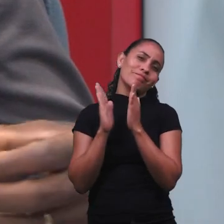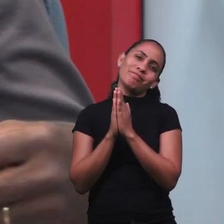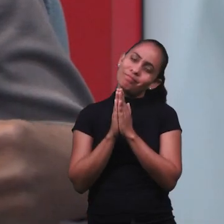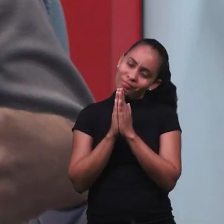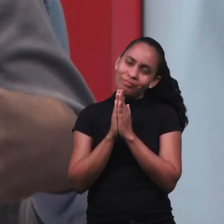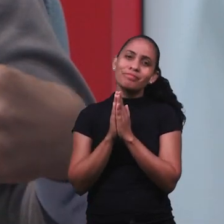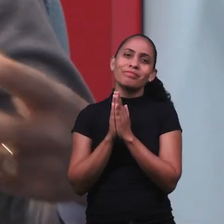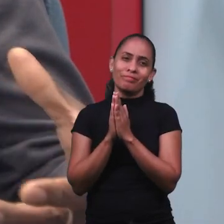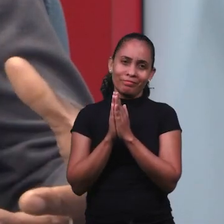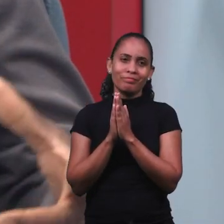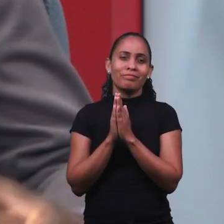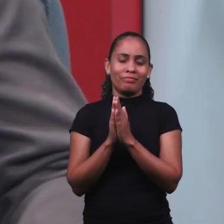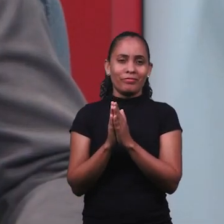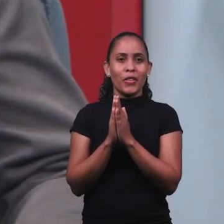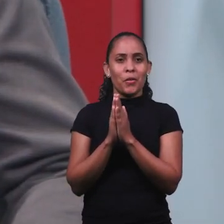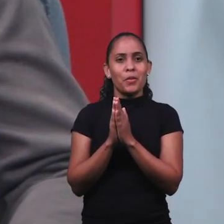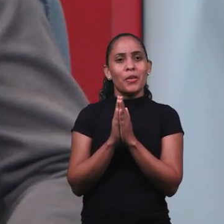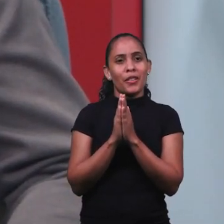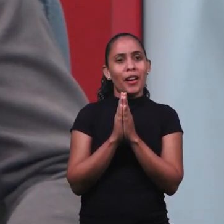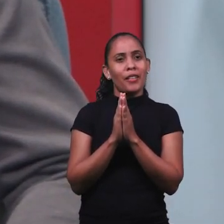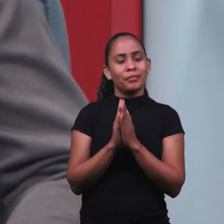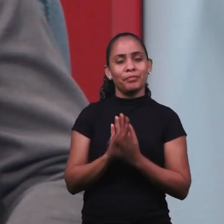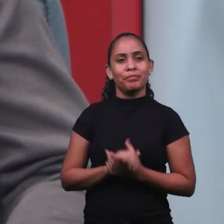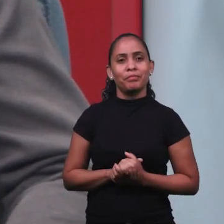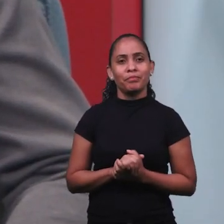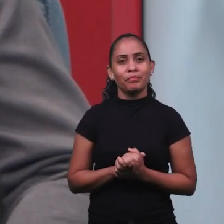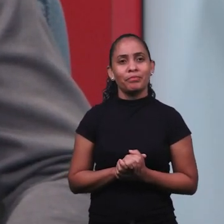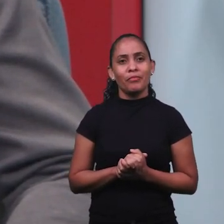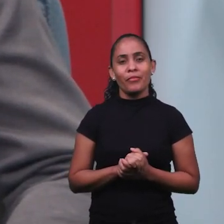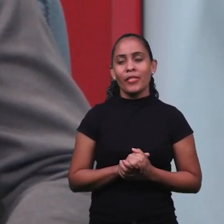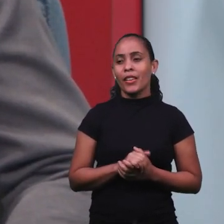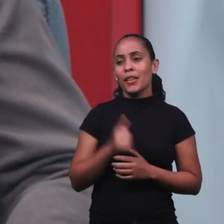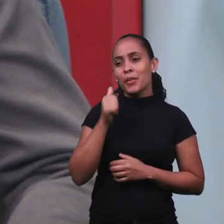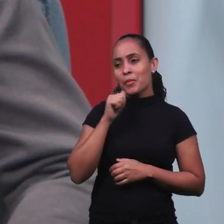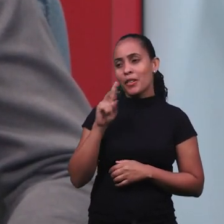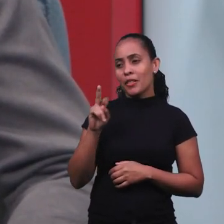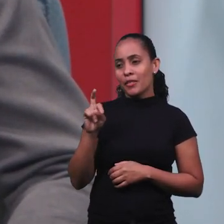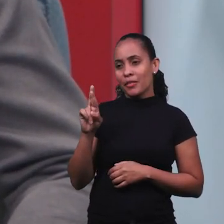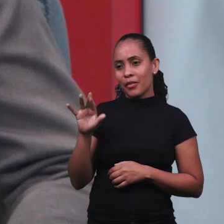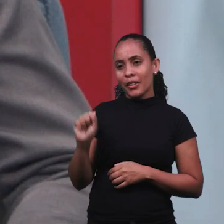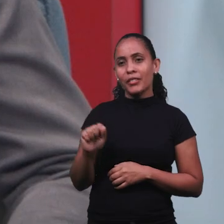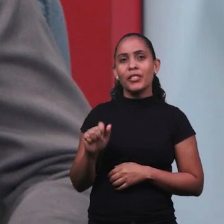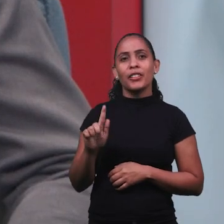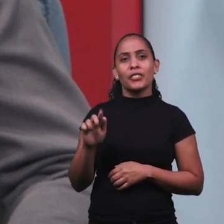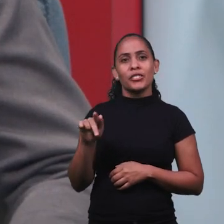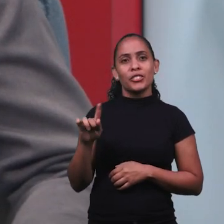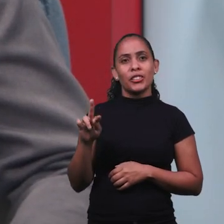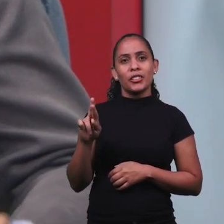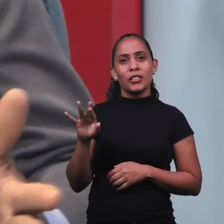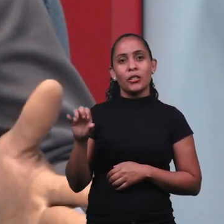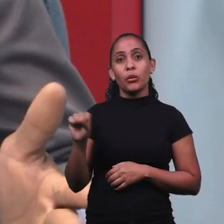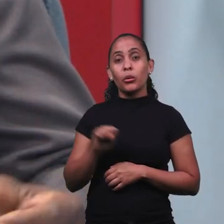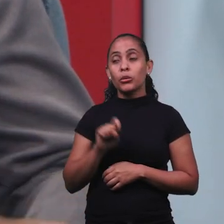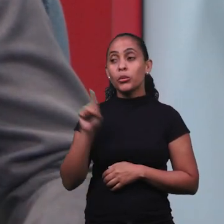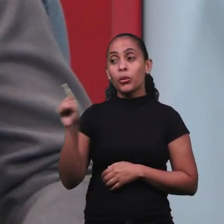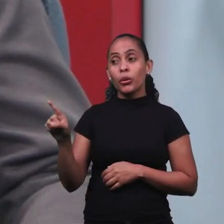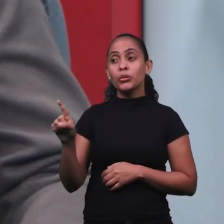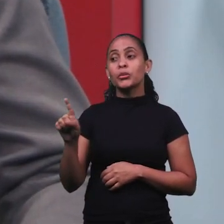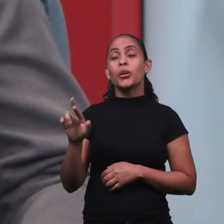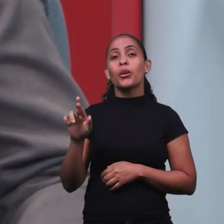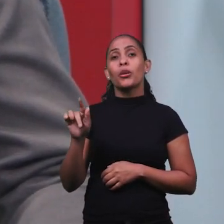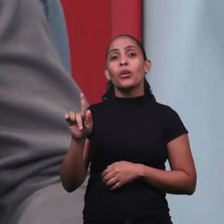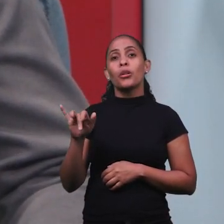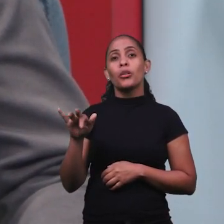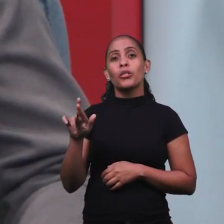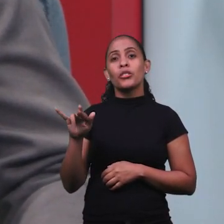dedicam a uma busca a cada dia. A irmã Vera, o irmão Generoso, o outro irmão Rogério, esses